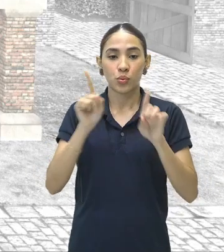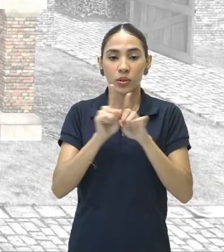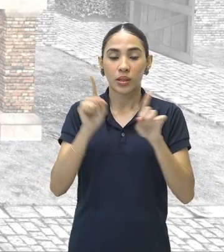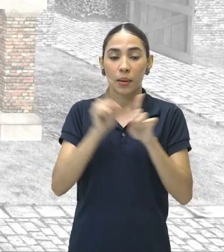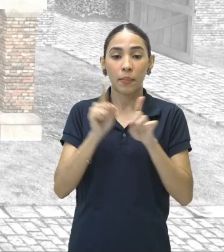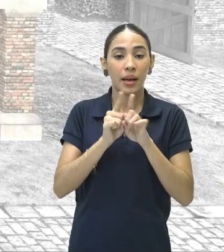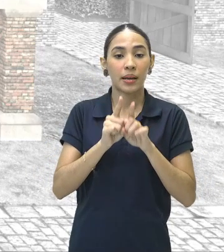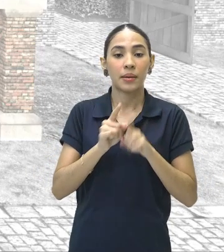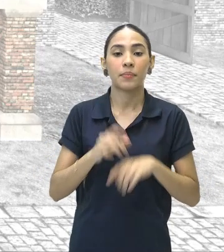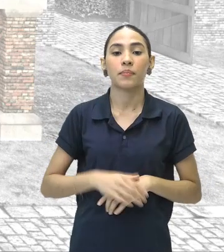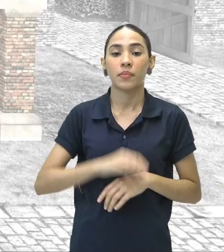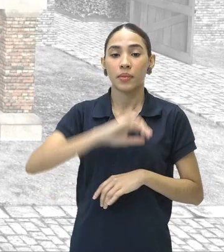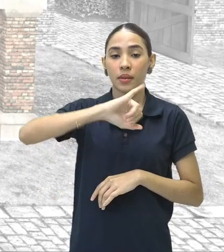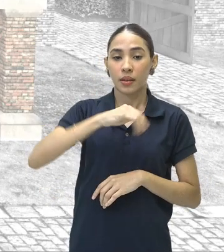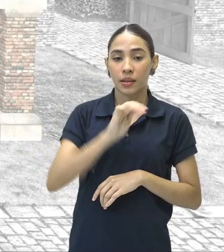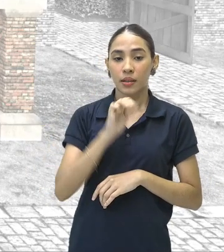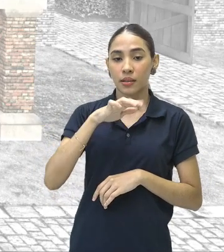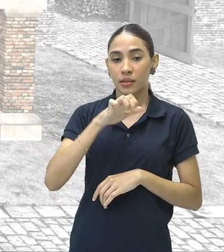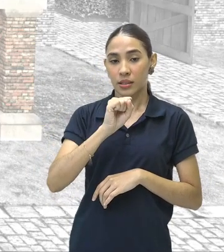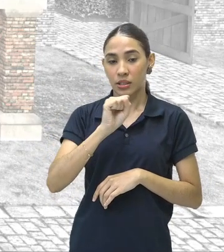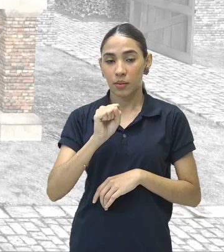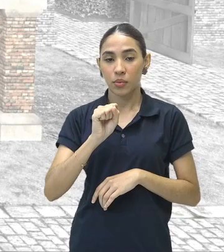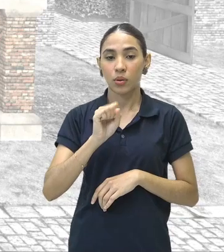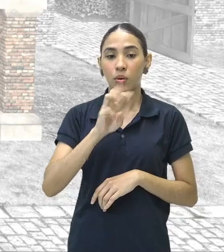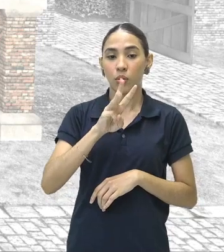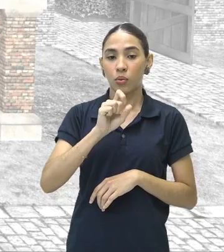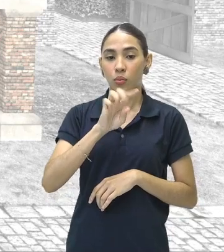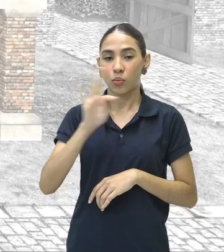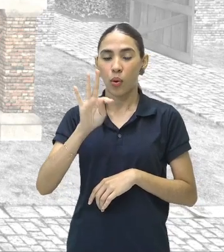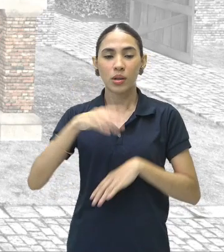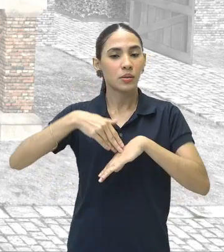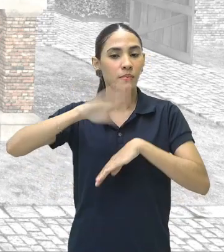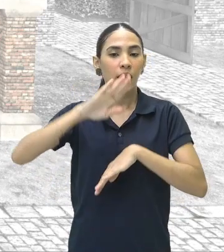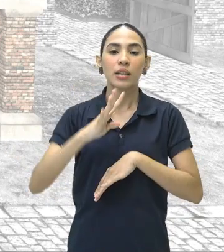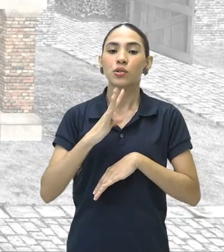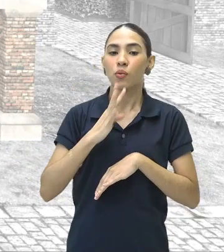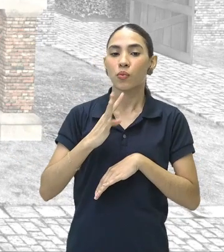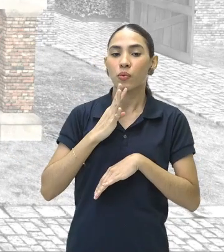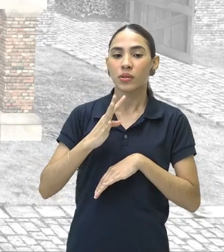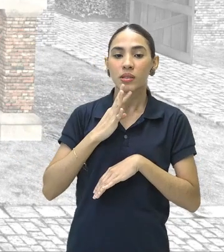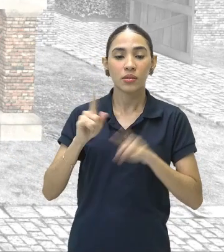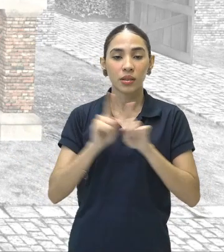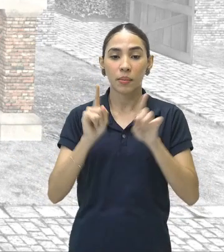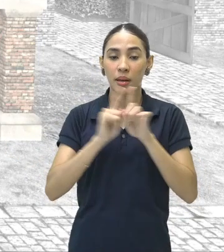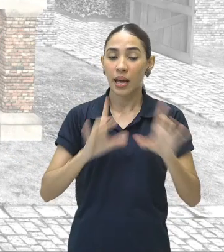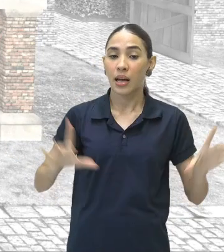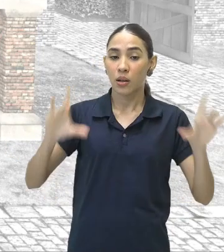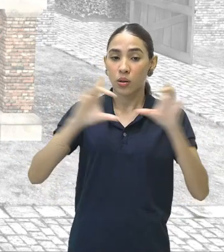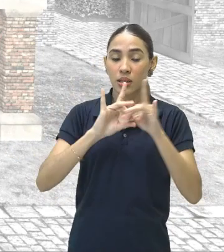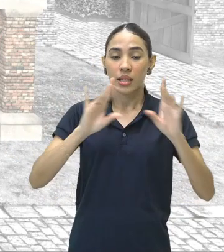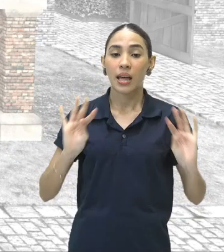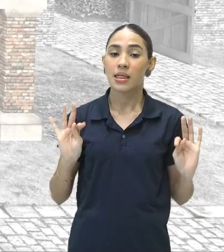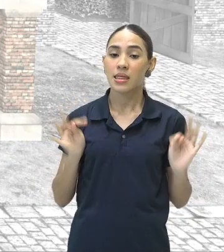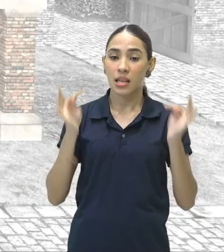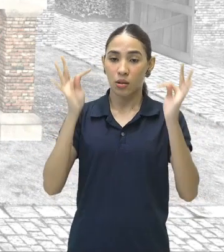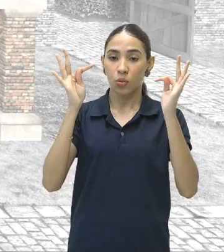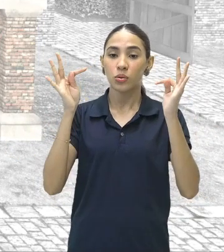transporte. James Watt, um dos nomes mais conhecidos associados a esta